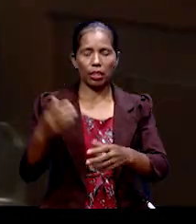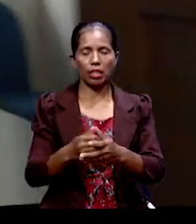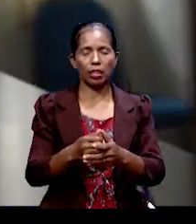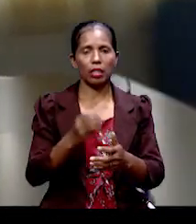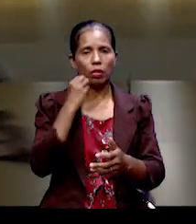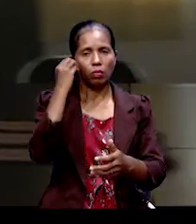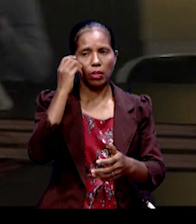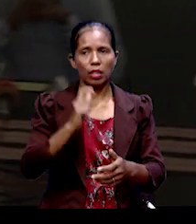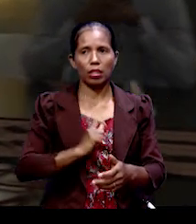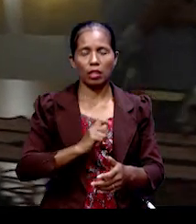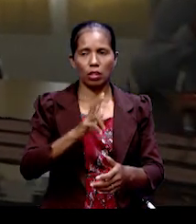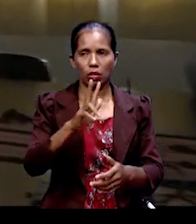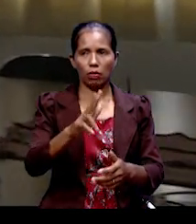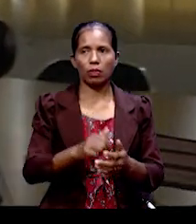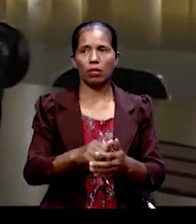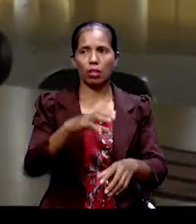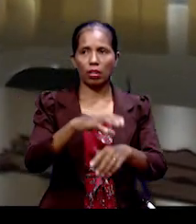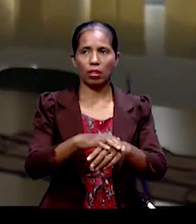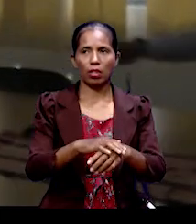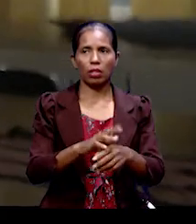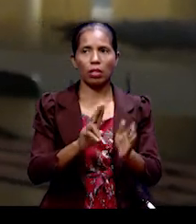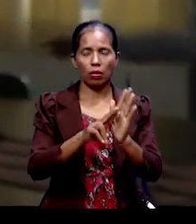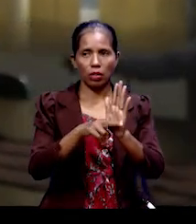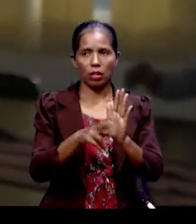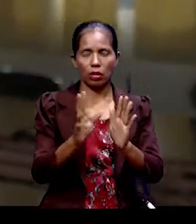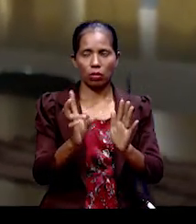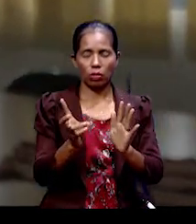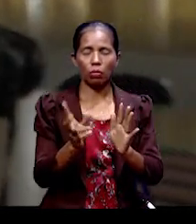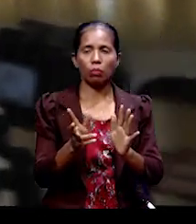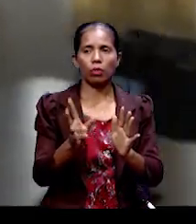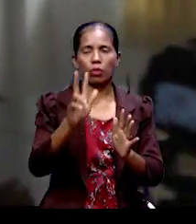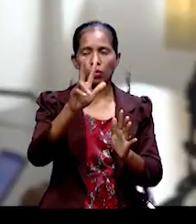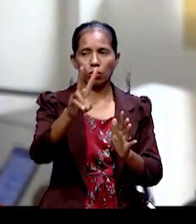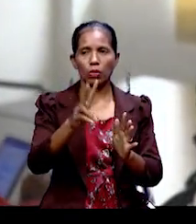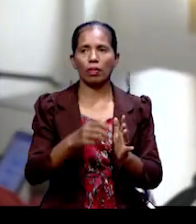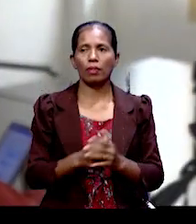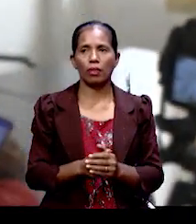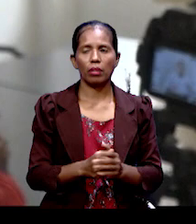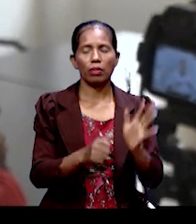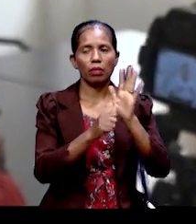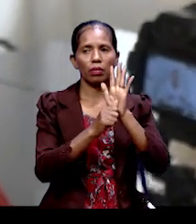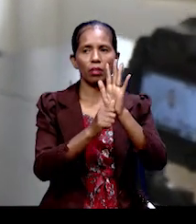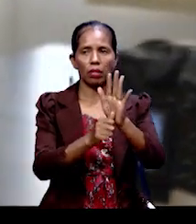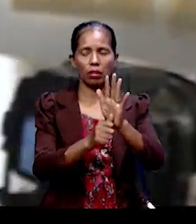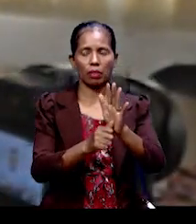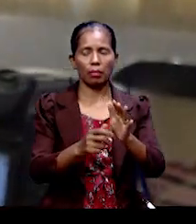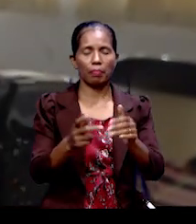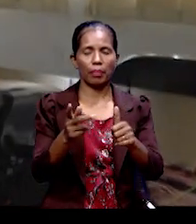Tasitolu. Suspeito detém durante horas hitun lura singrua e a cela detenção psicnian ho di apresenta ba primeiro